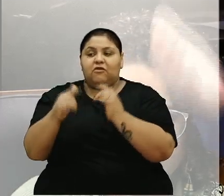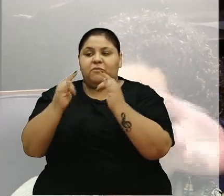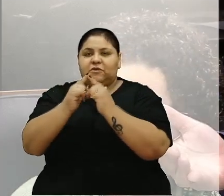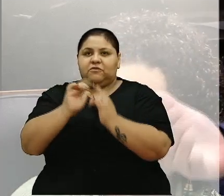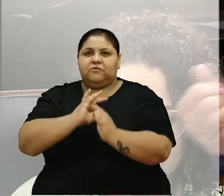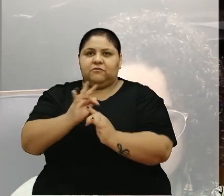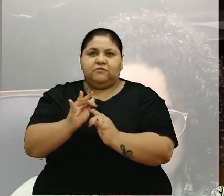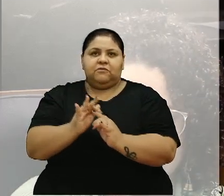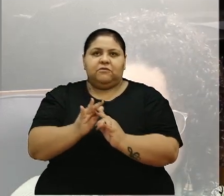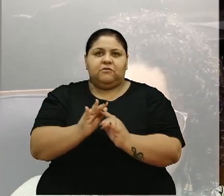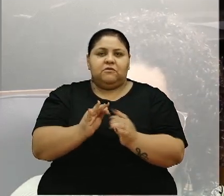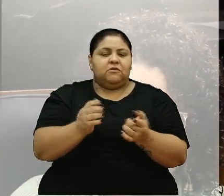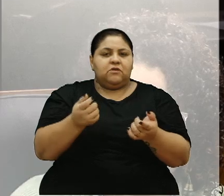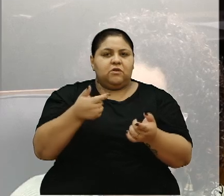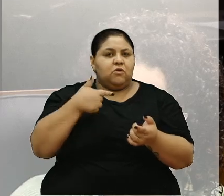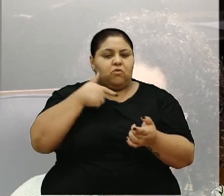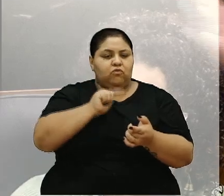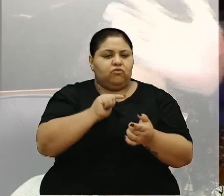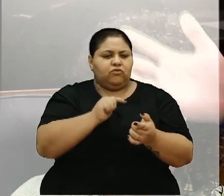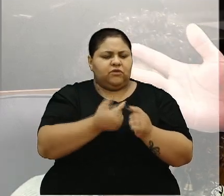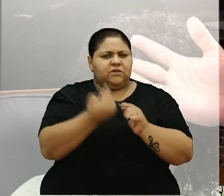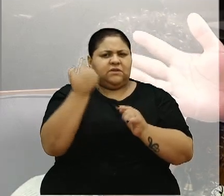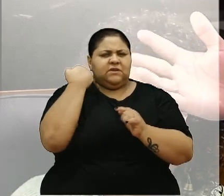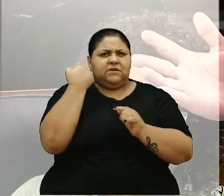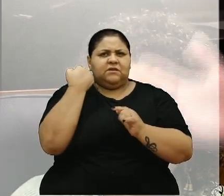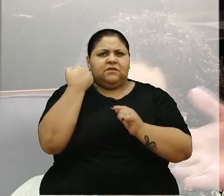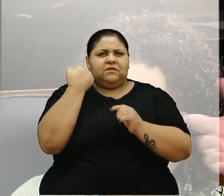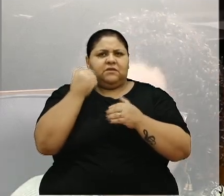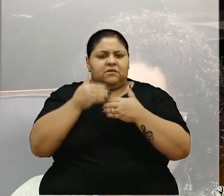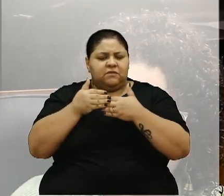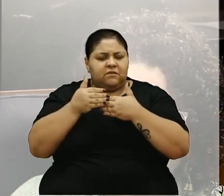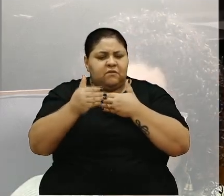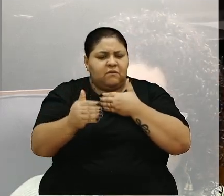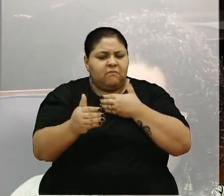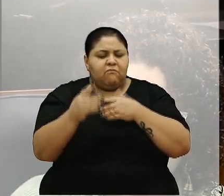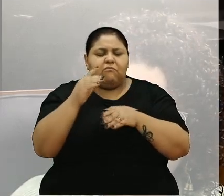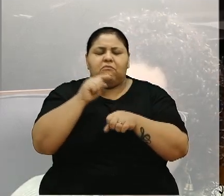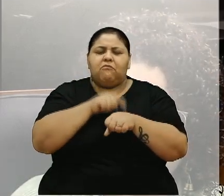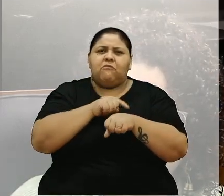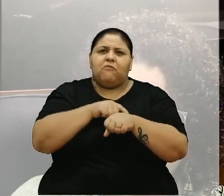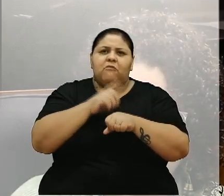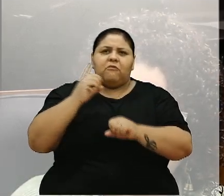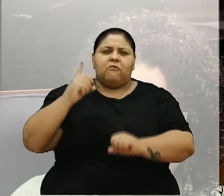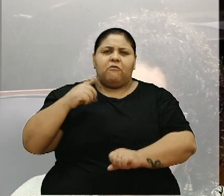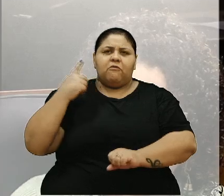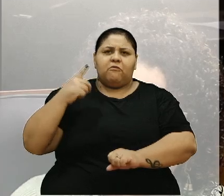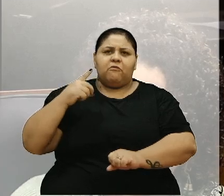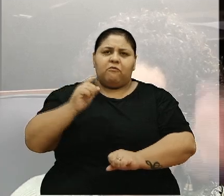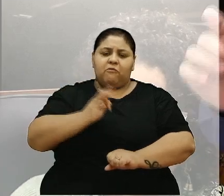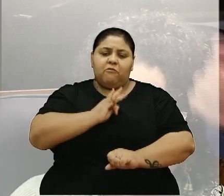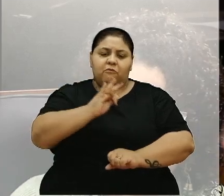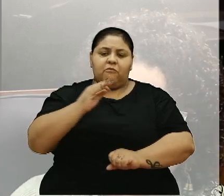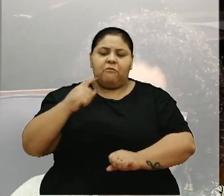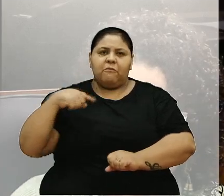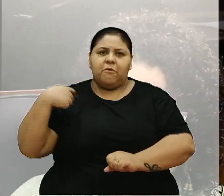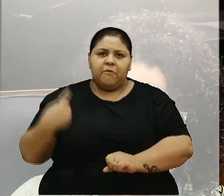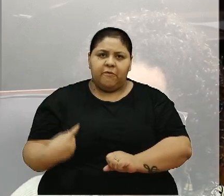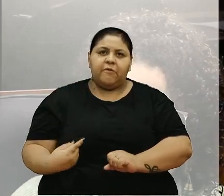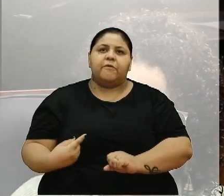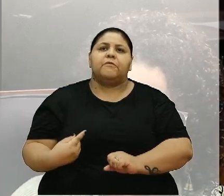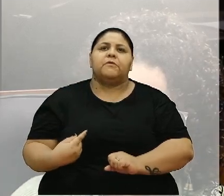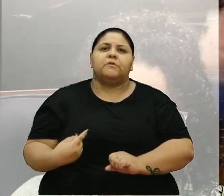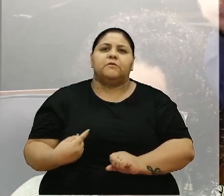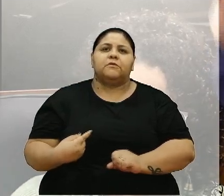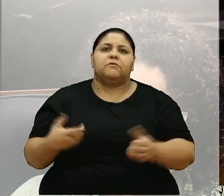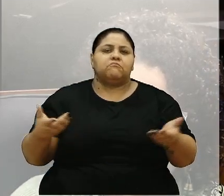Não foi possível à época, década de 70, passaram-se tanto tempo e a deputada federal Denise Pessoa foi timoneira